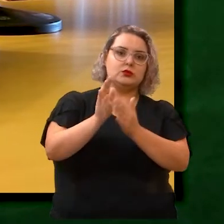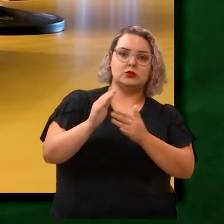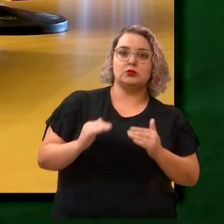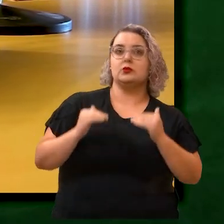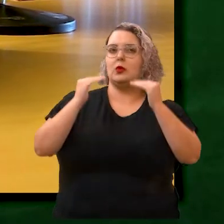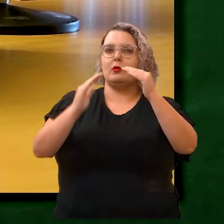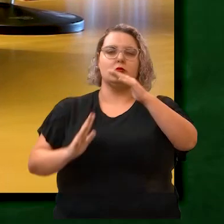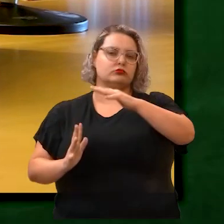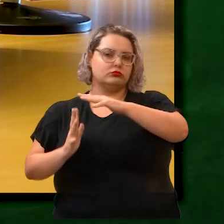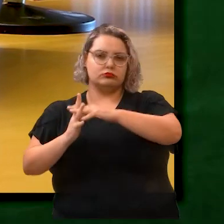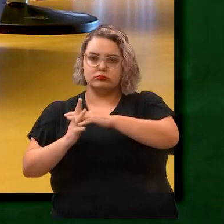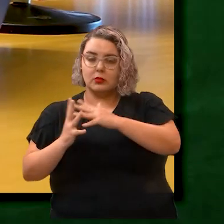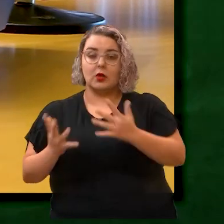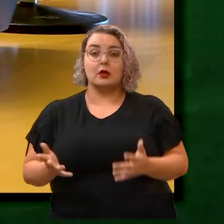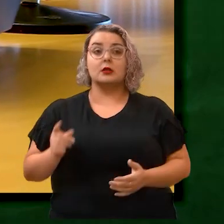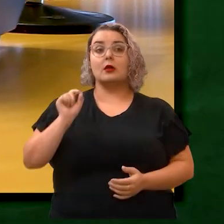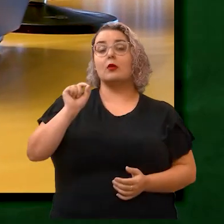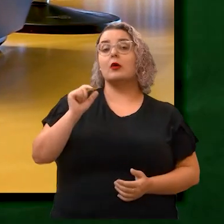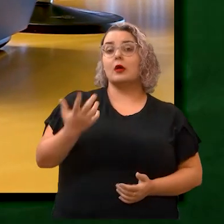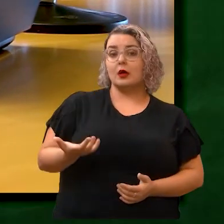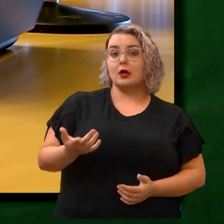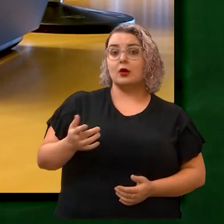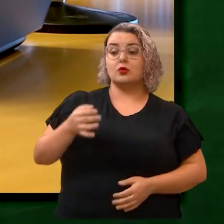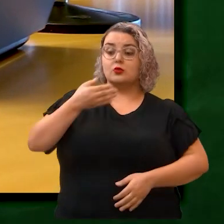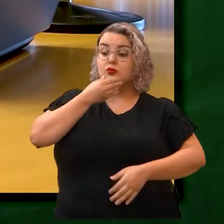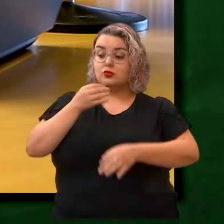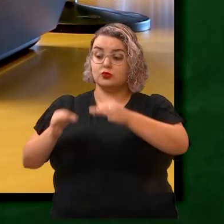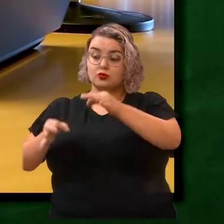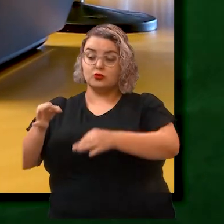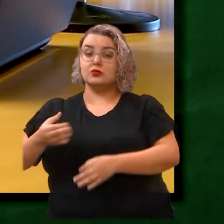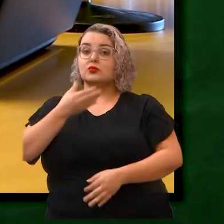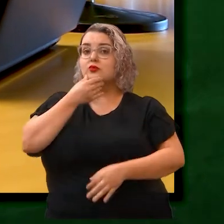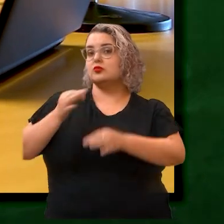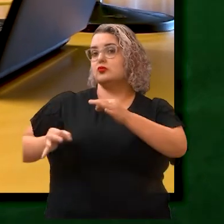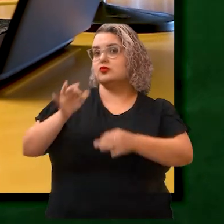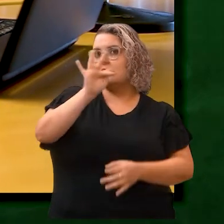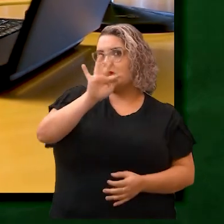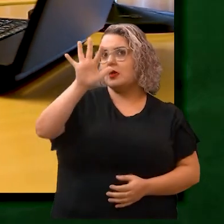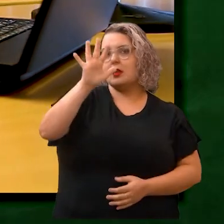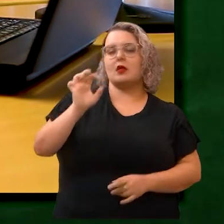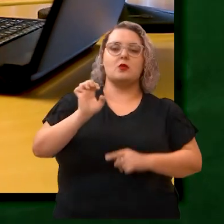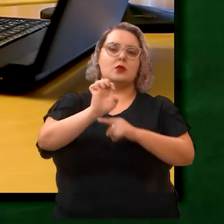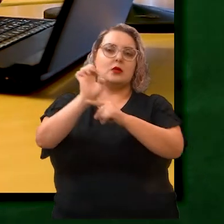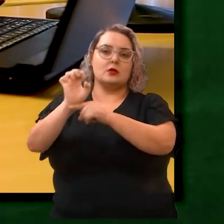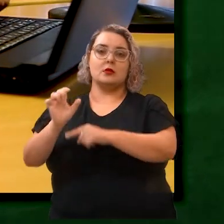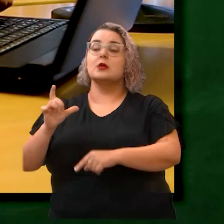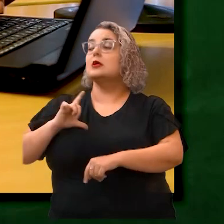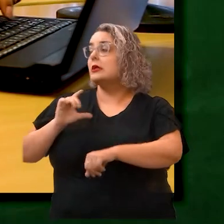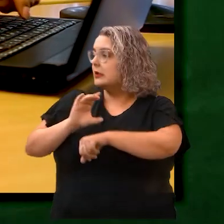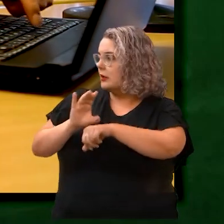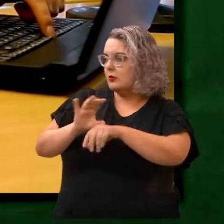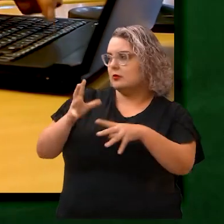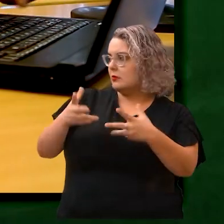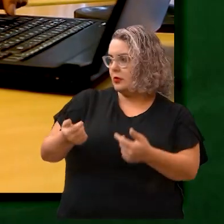nível mais top ainda que seria juiz juiz federal Juiz Estadual